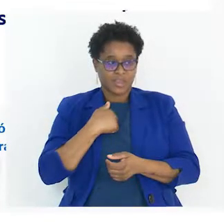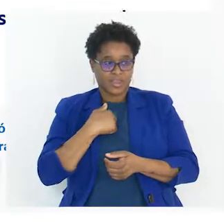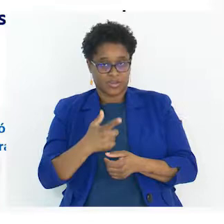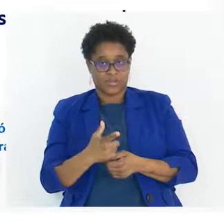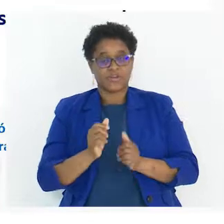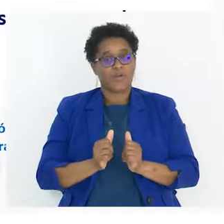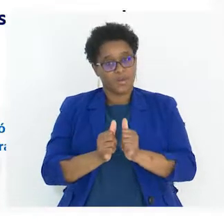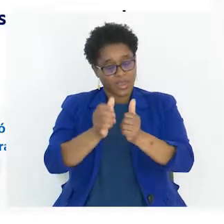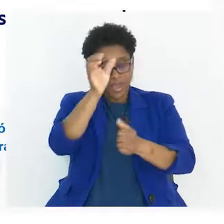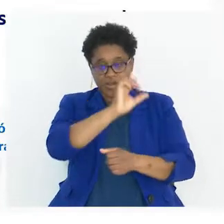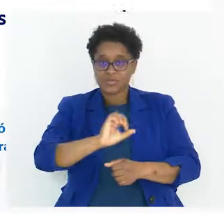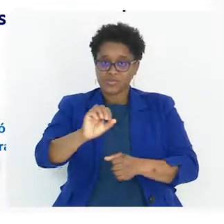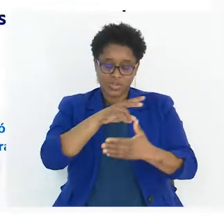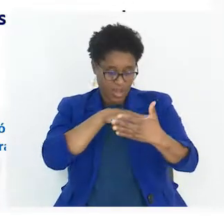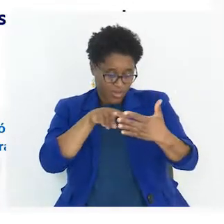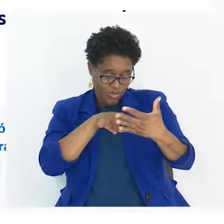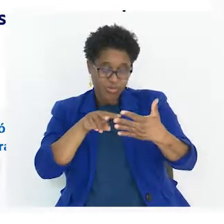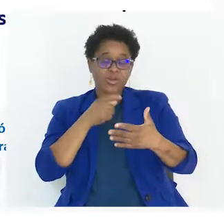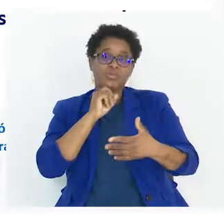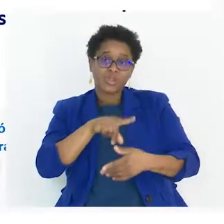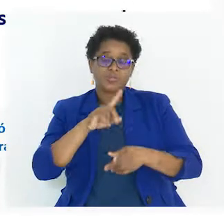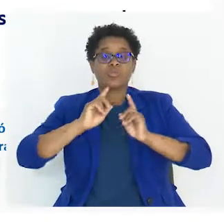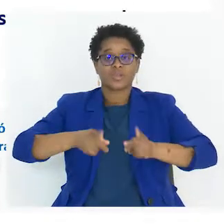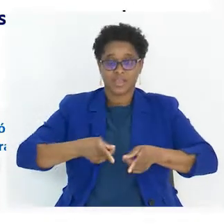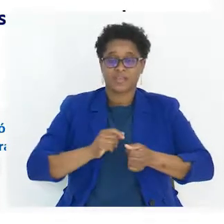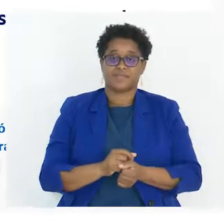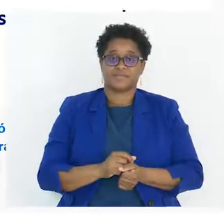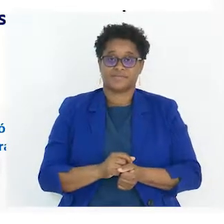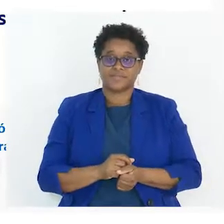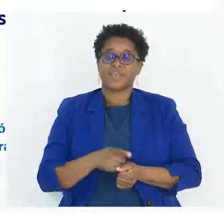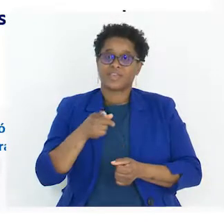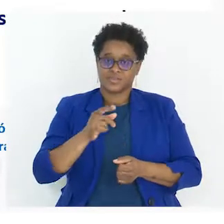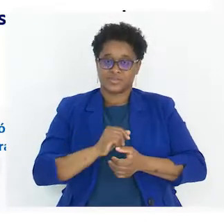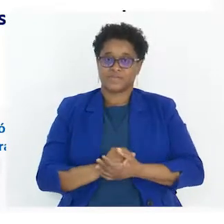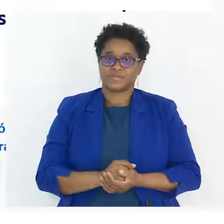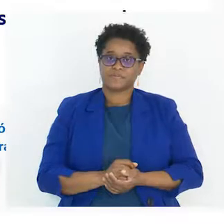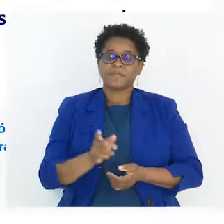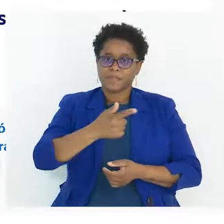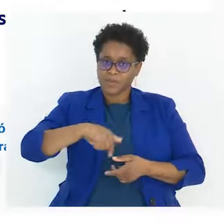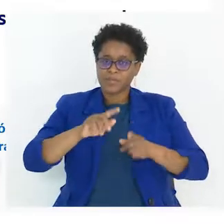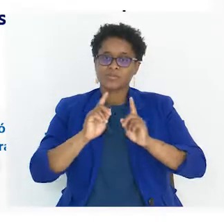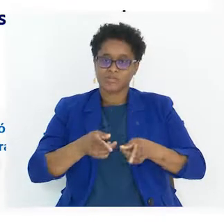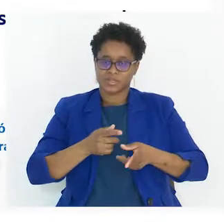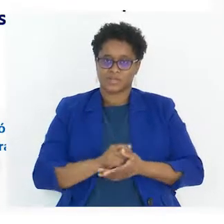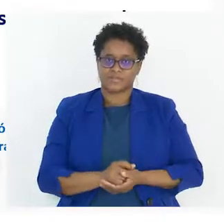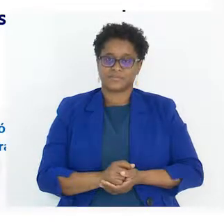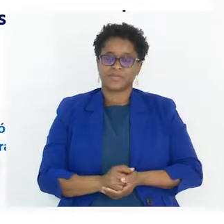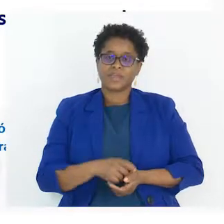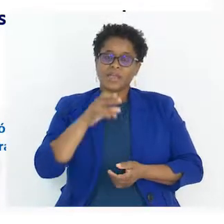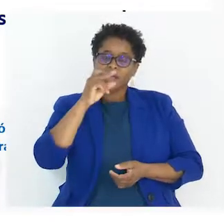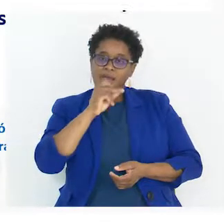certo? Eu vou acompanhar-vos na leitura. Podemos começar? Isso mesmo, vamos